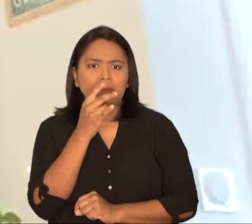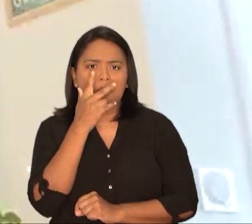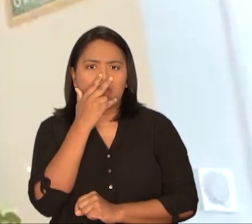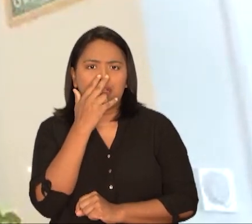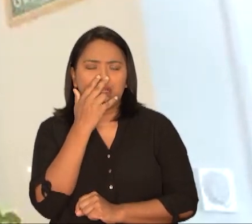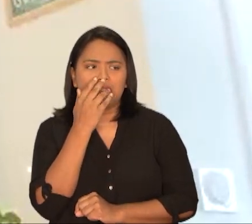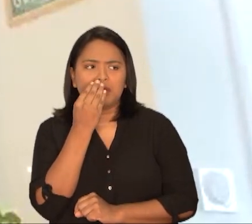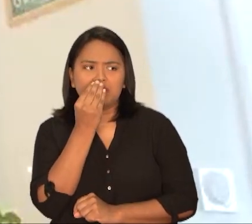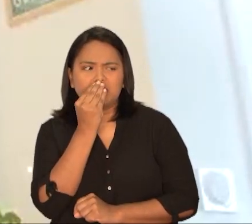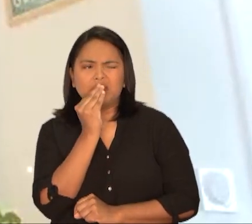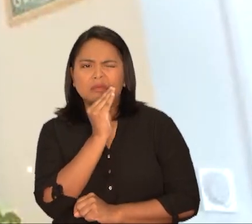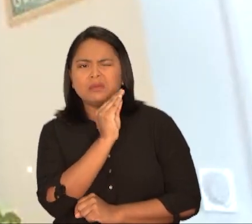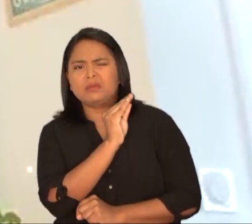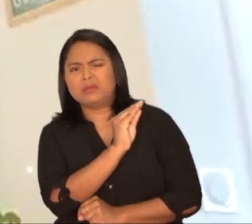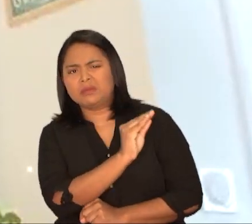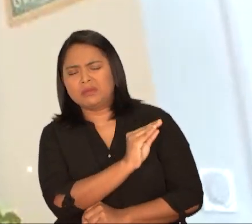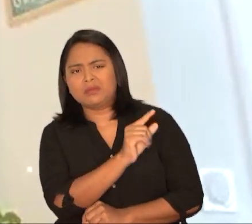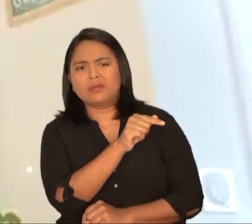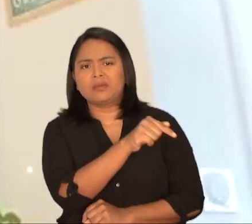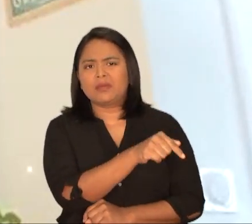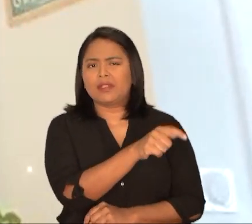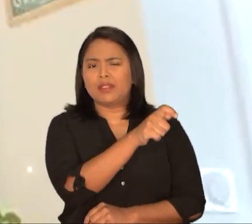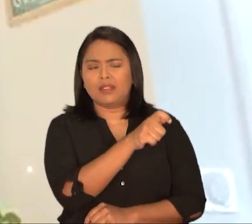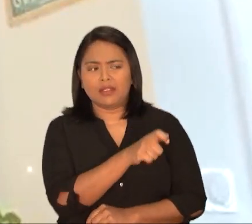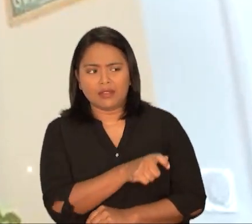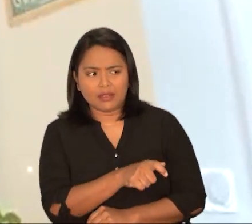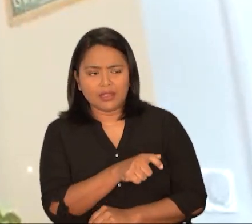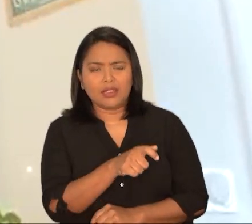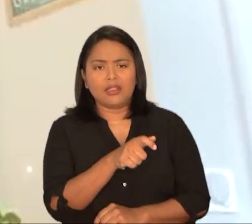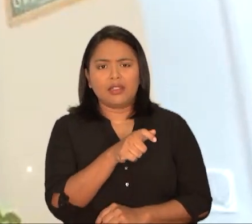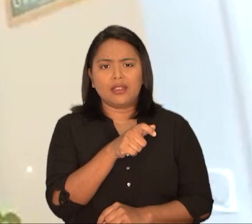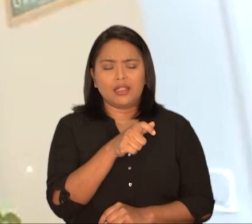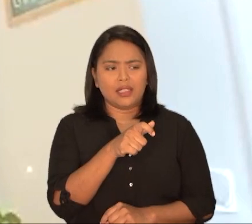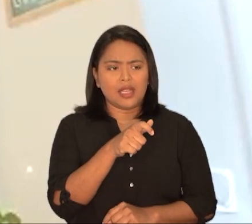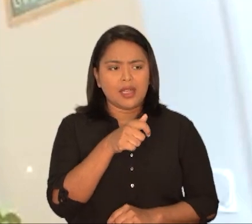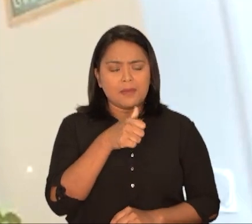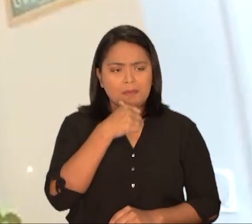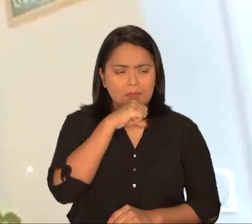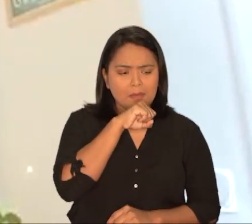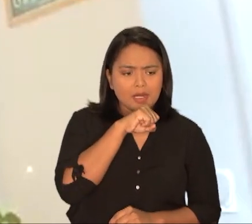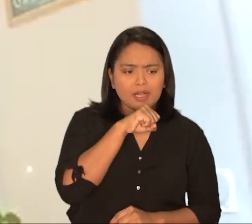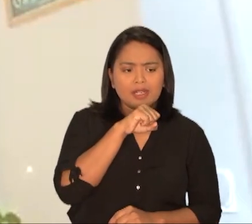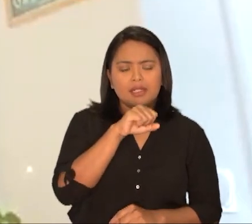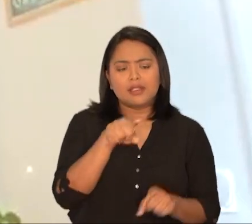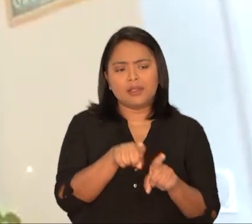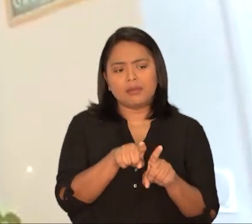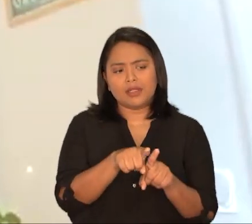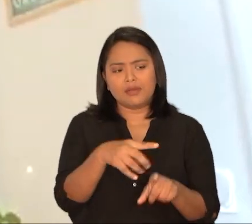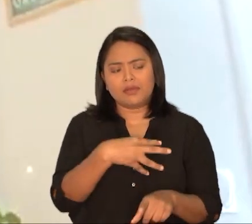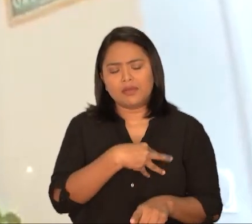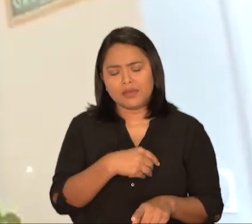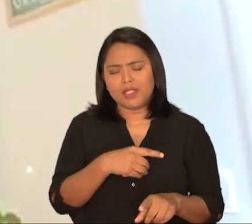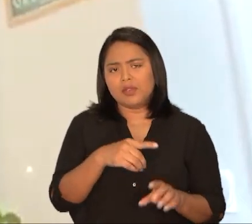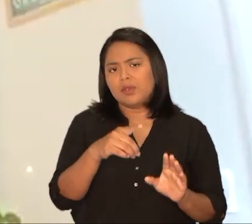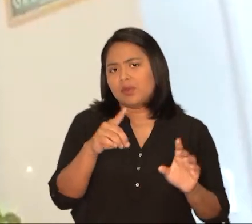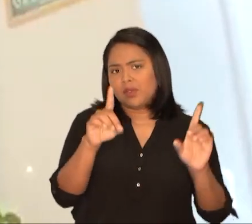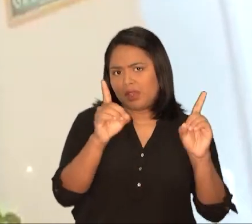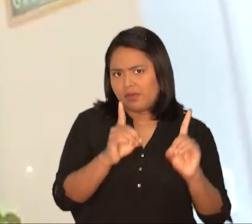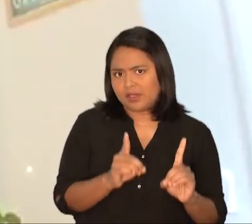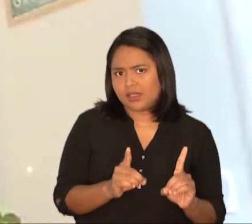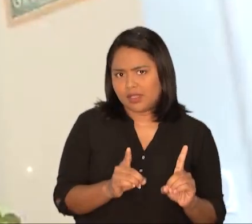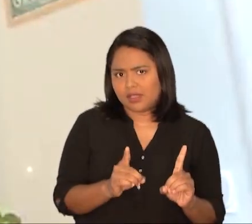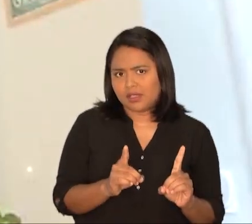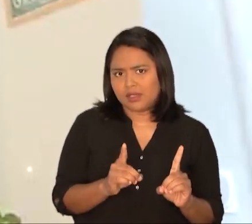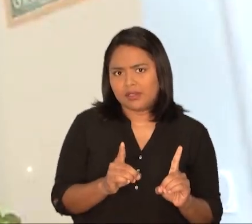que carregam algum tipo de, que tem algum tipo de deficiência ou algum tipo de transtorno, negligenciam as mães